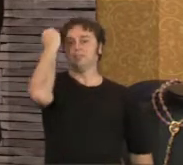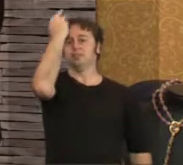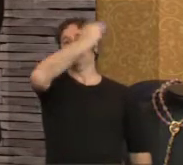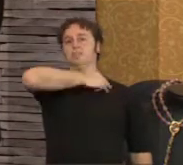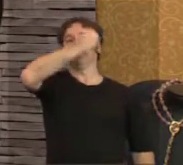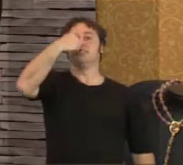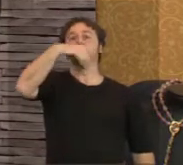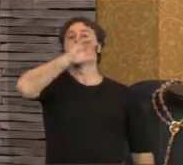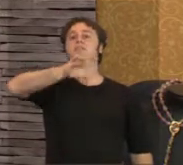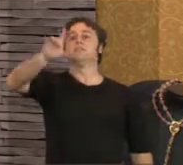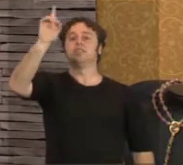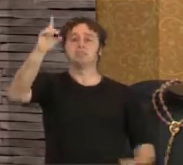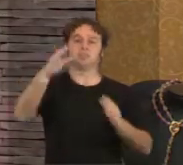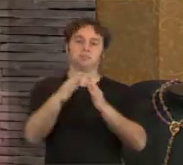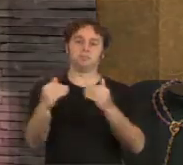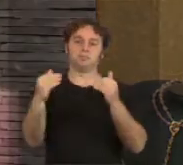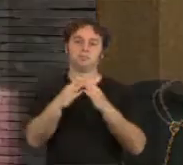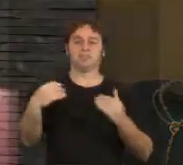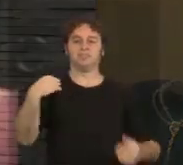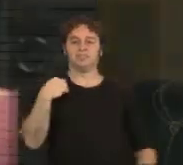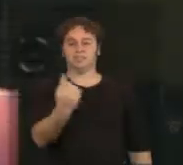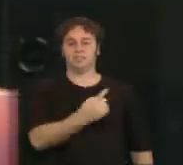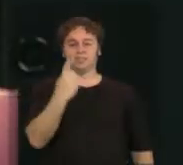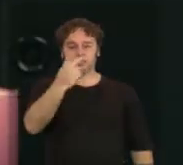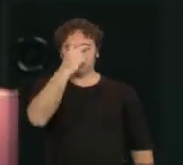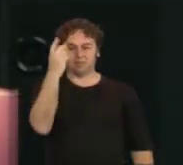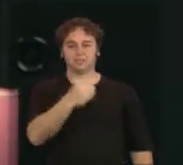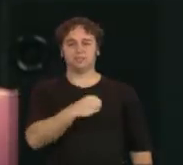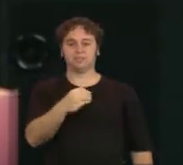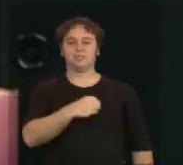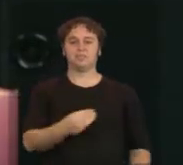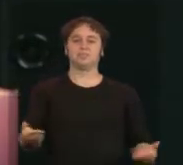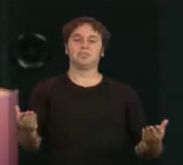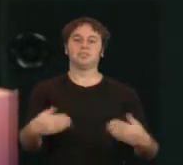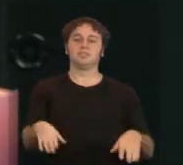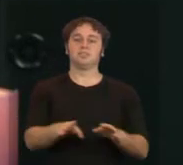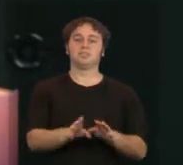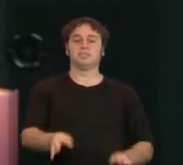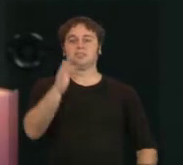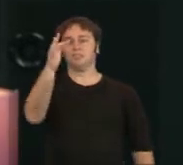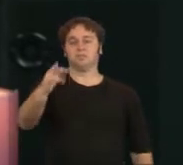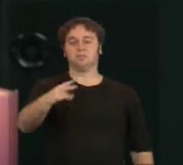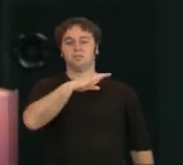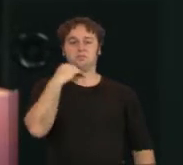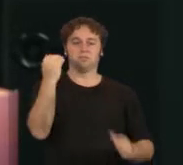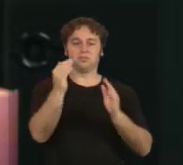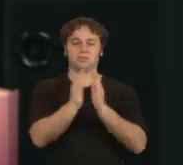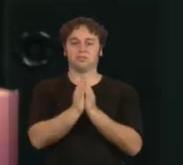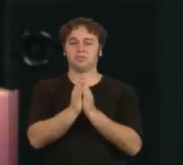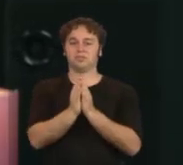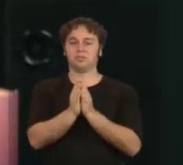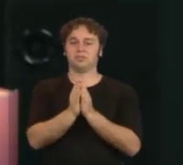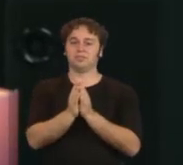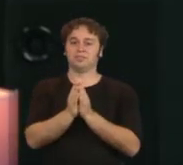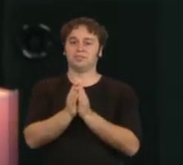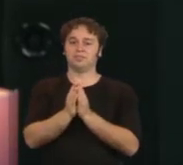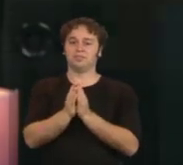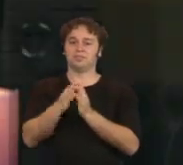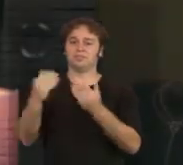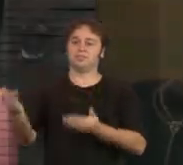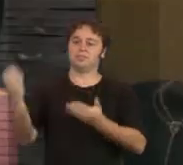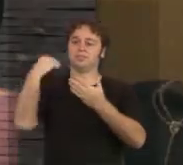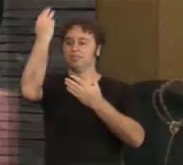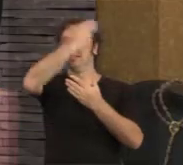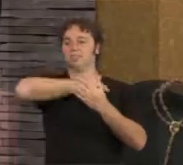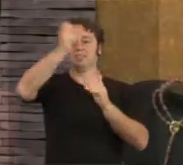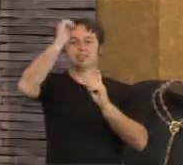vosso ventre, Jesus. Santa Maria, Mãe de Deus, rogai por nós, pecadores, agora e na hora de nossa morte. Amém.